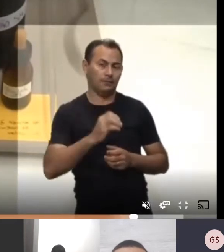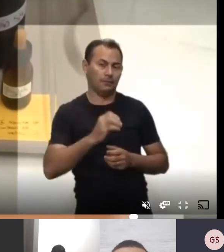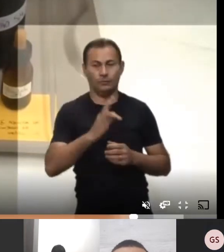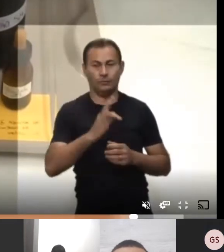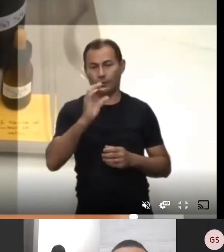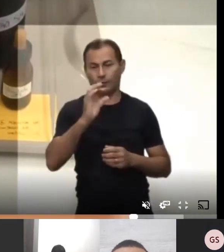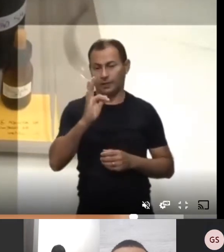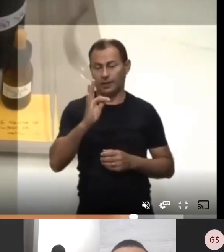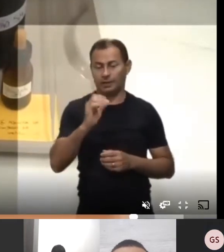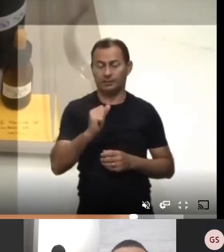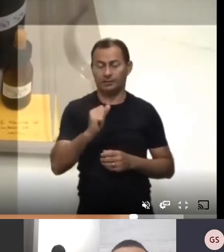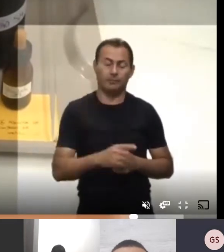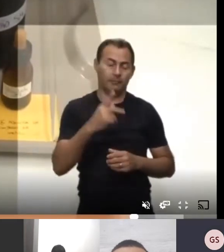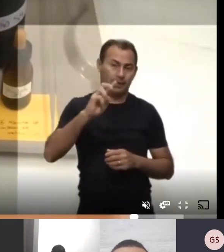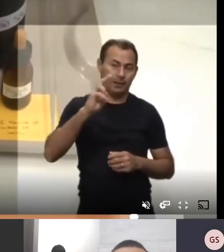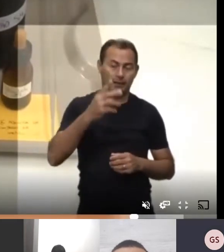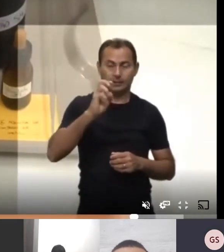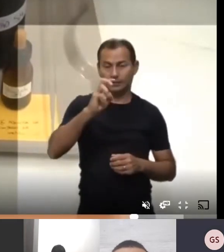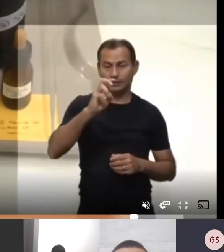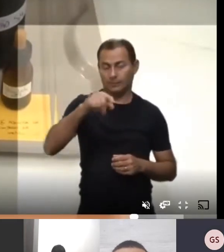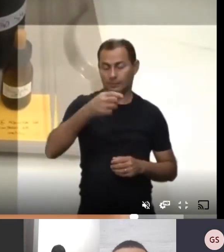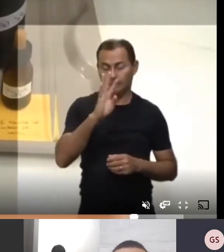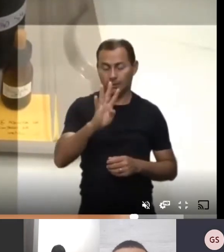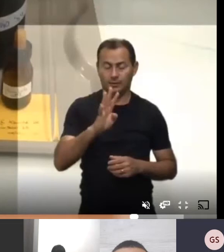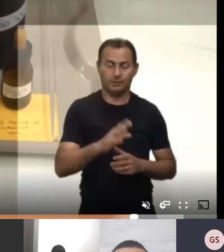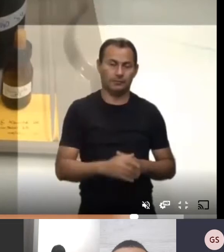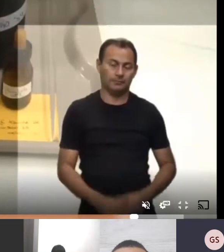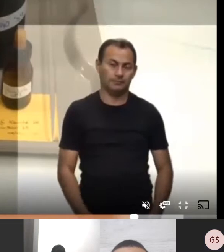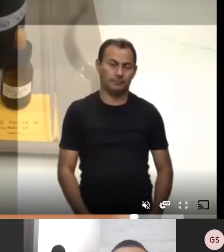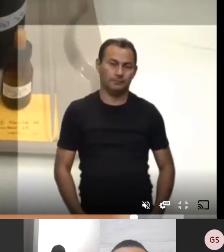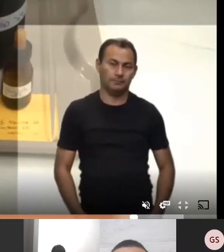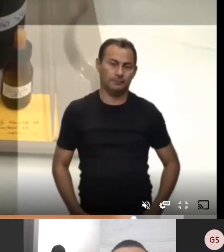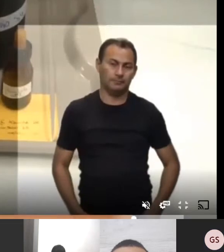clorídrico. E ver se vai reagir com